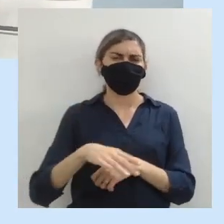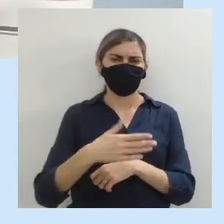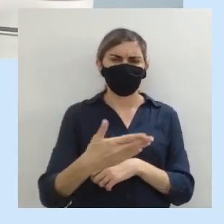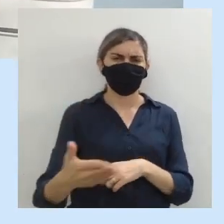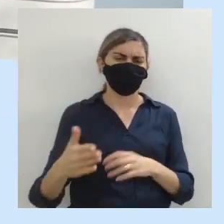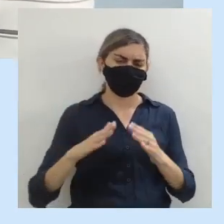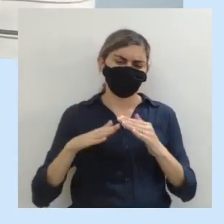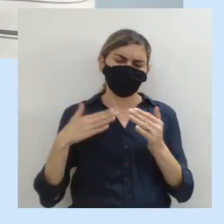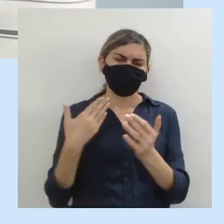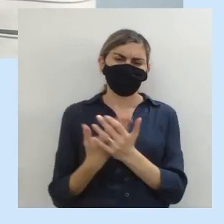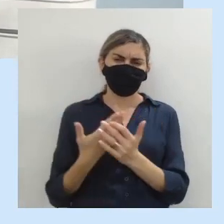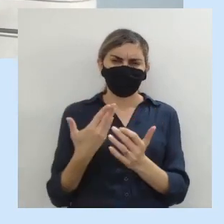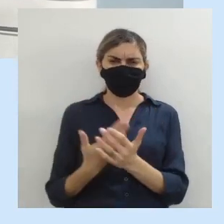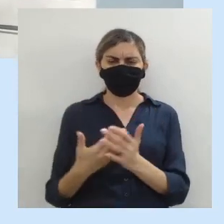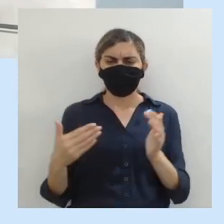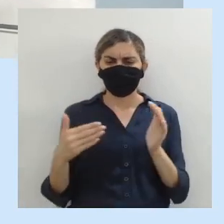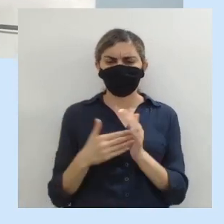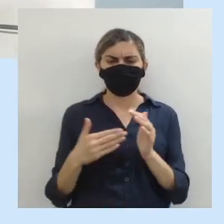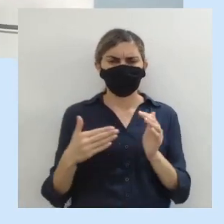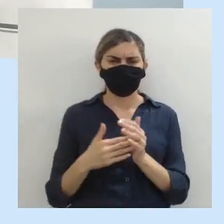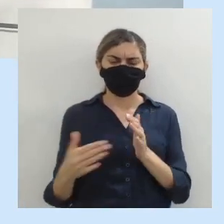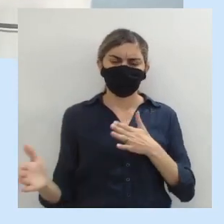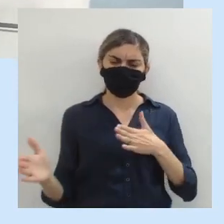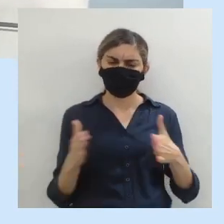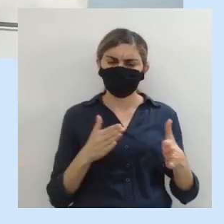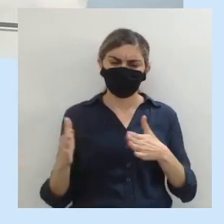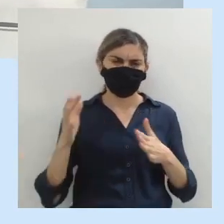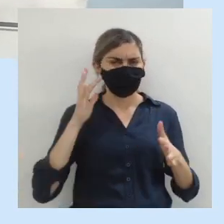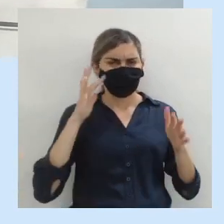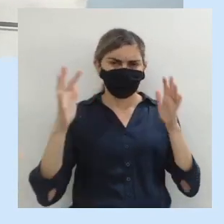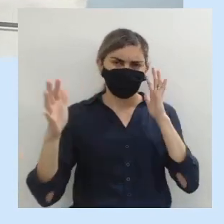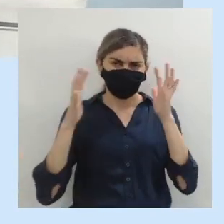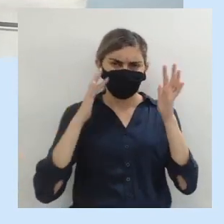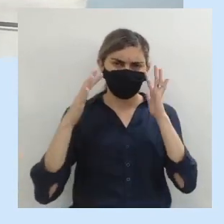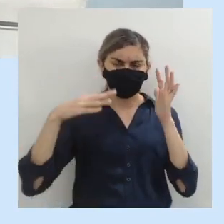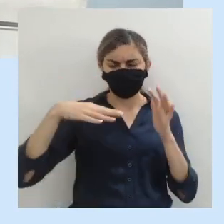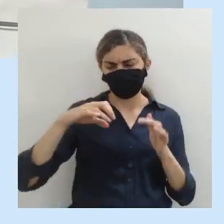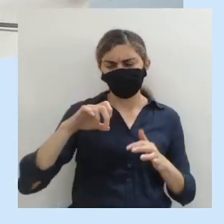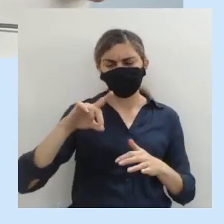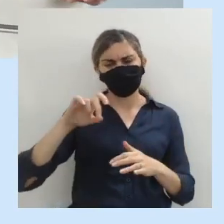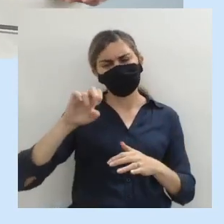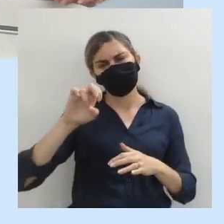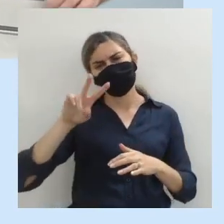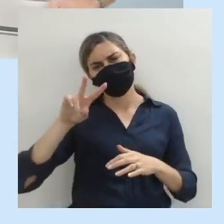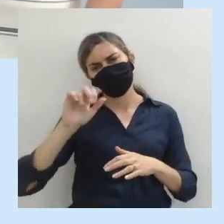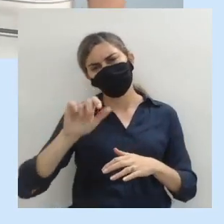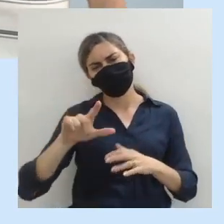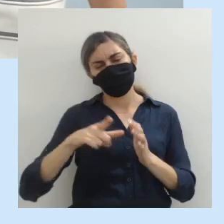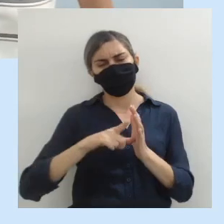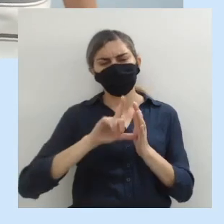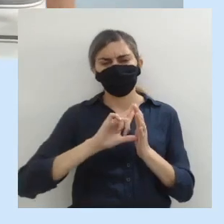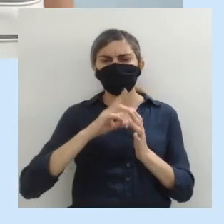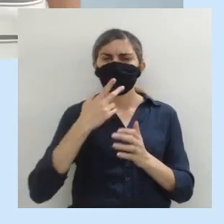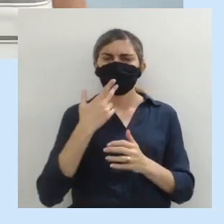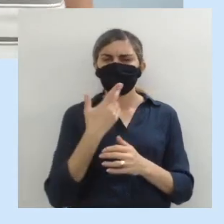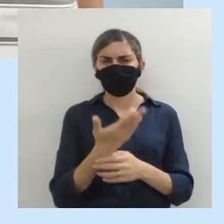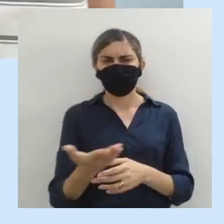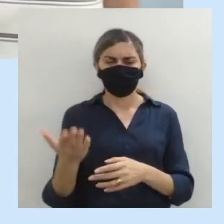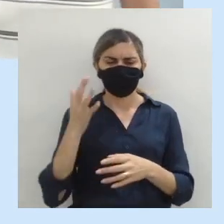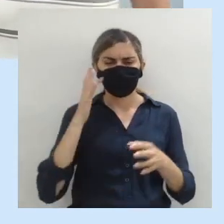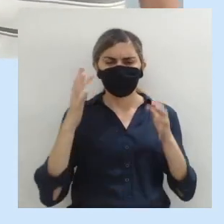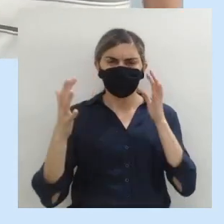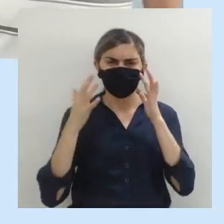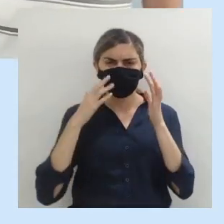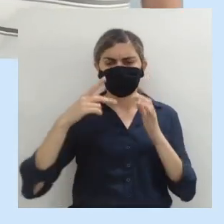A escolástica é o último período da filosofia medieval. Antes dela, nós vimos o que? A